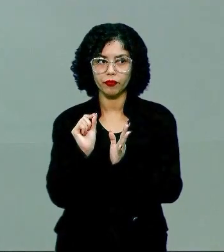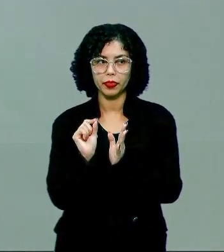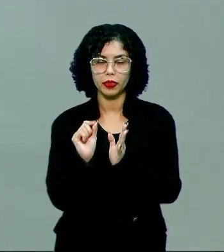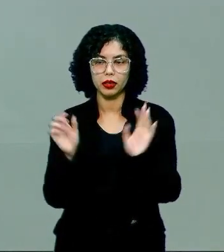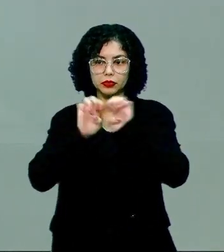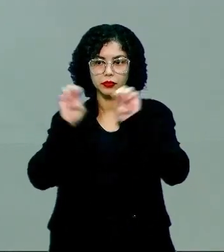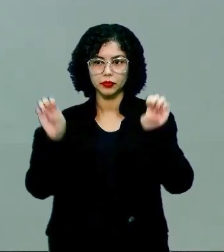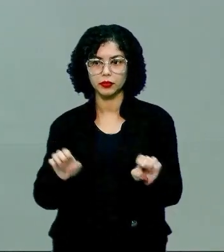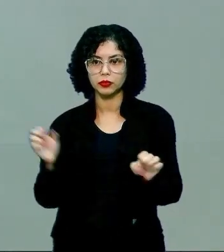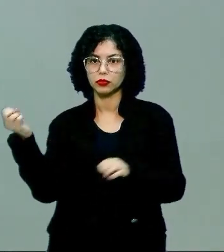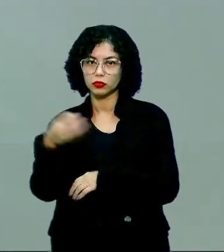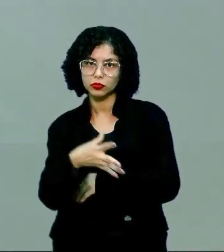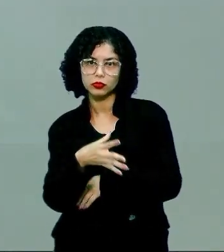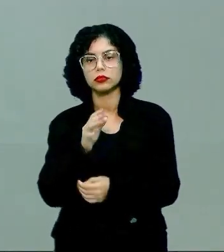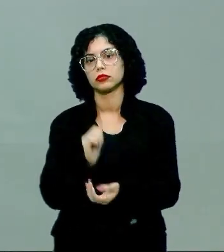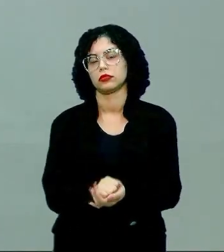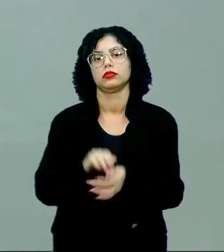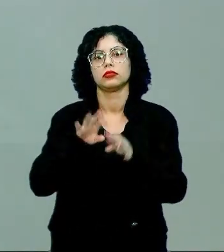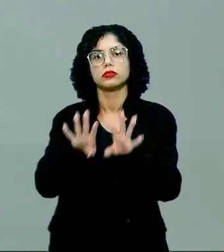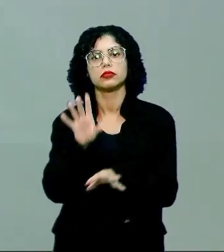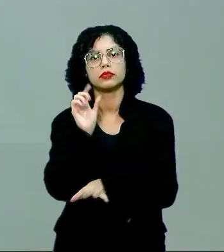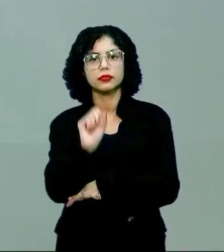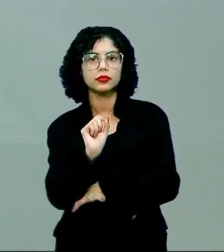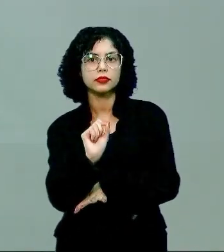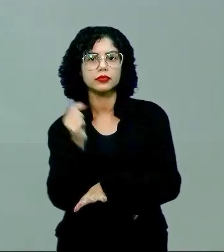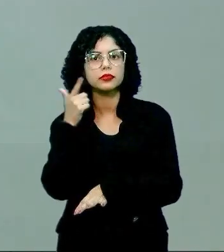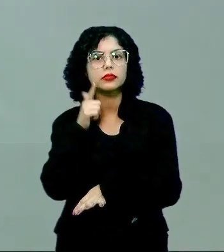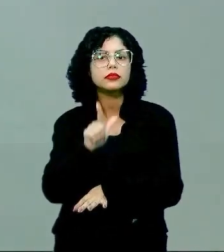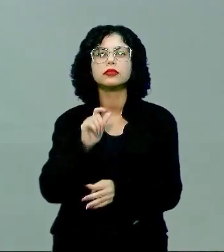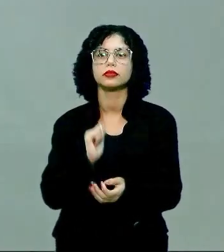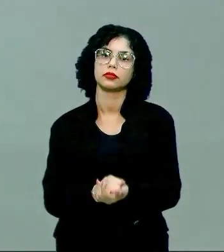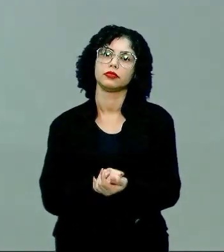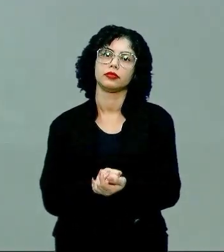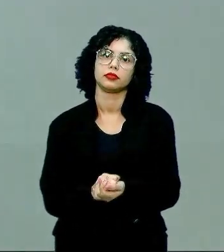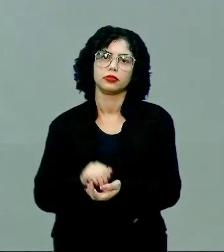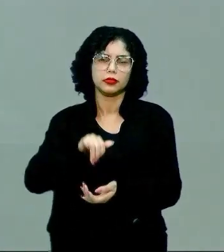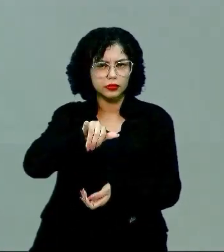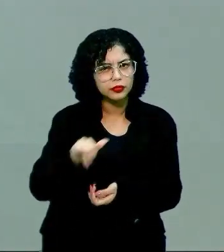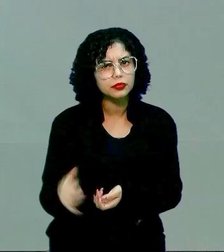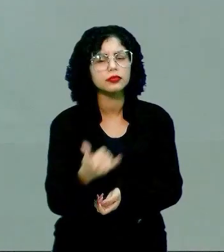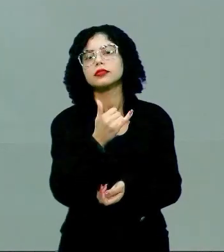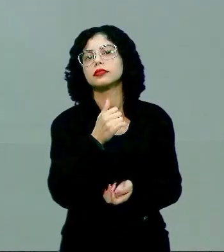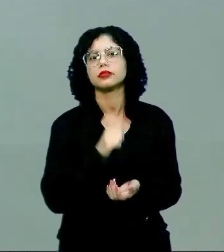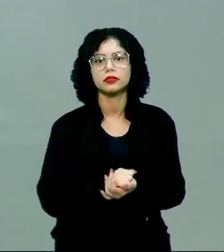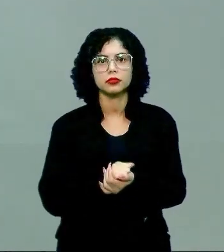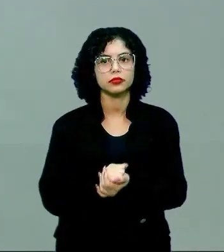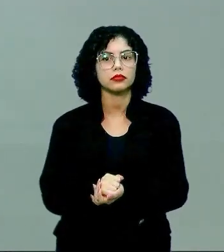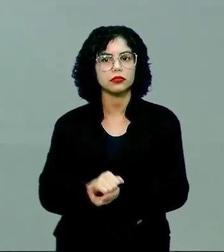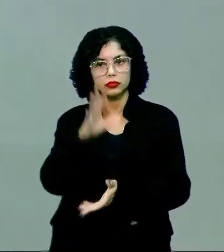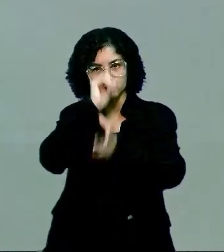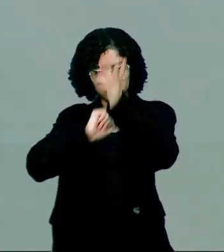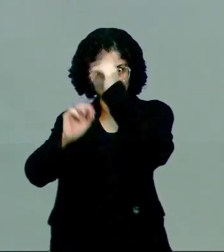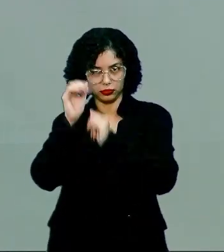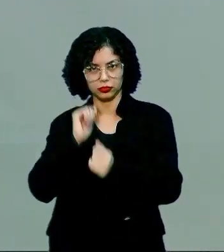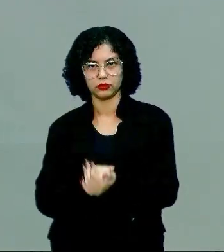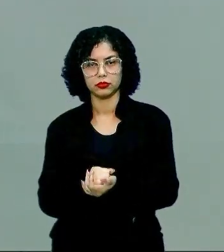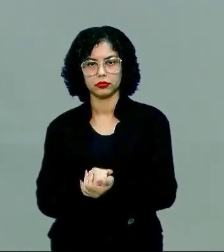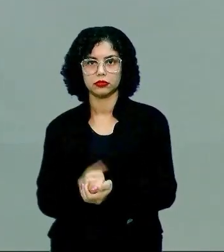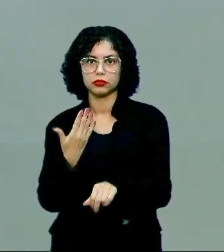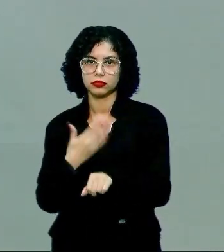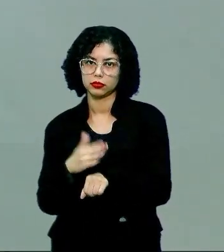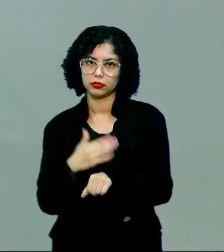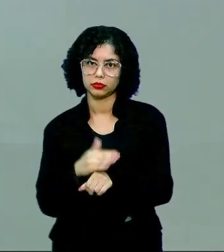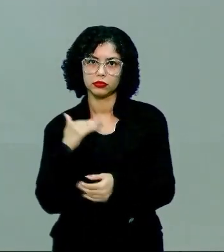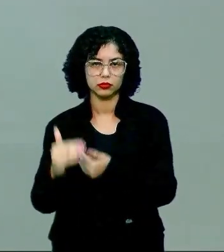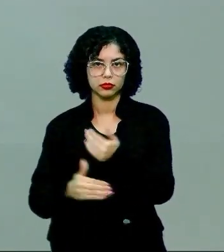reestruturando se estruturando de uma forma em que você consegue aproveitar as os conhecimentos né as práticas que a gente acaba